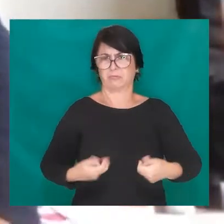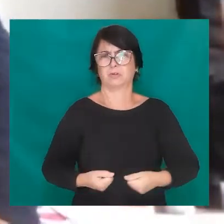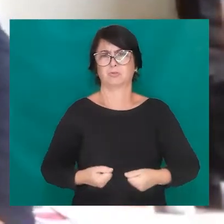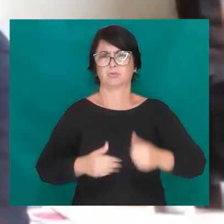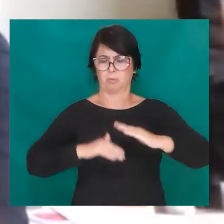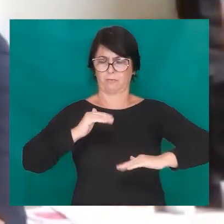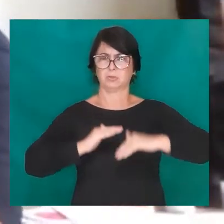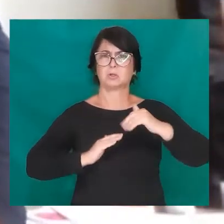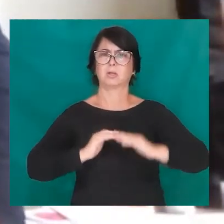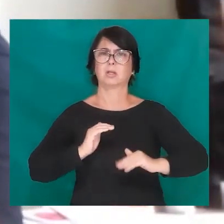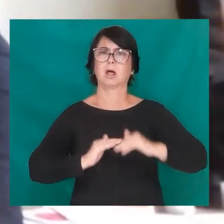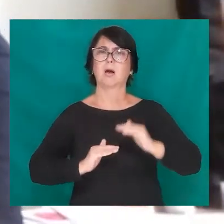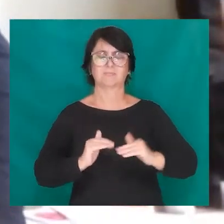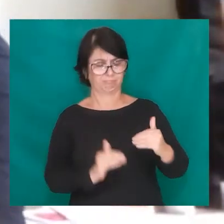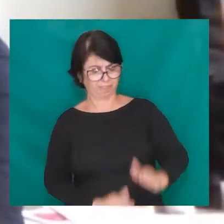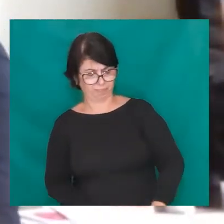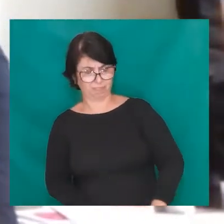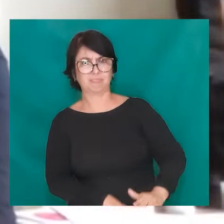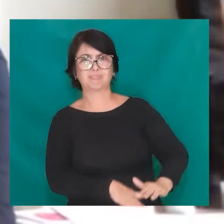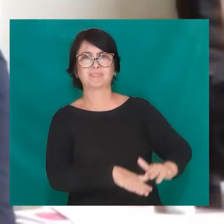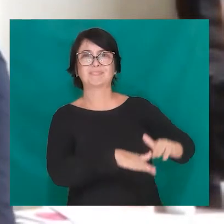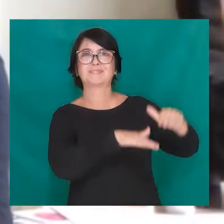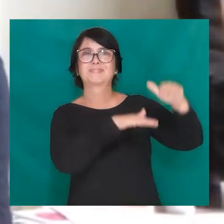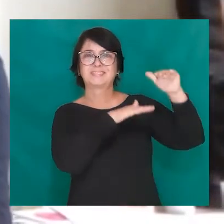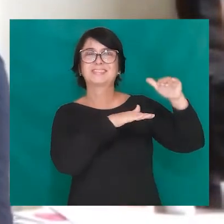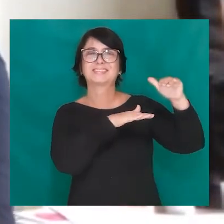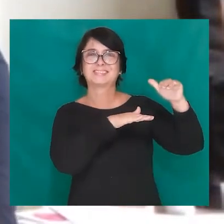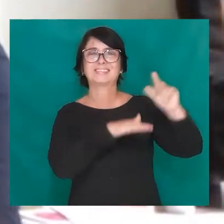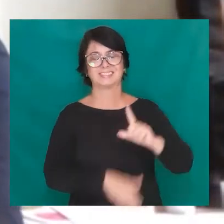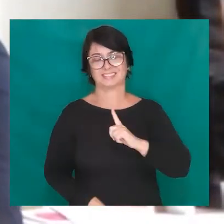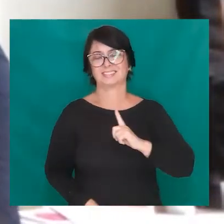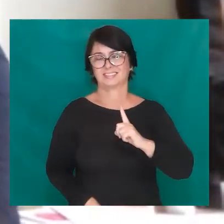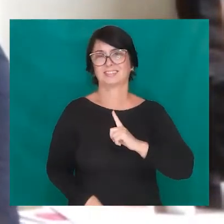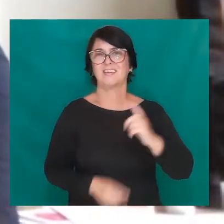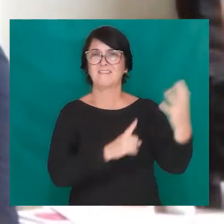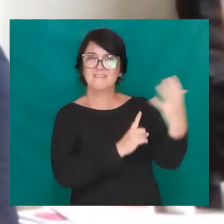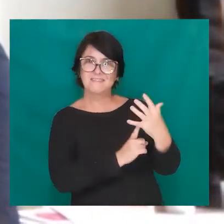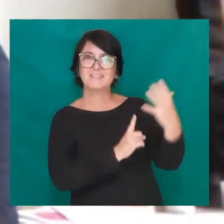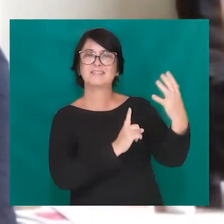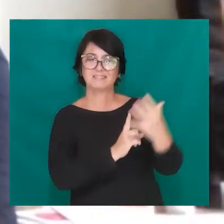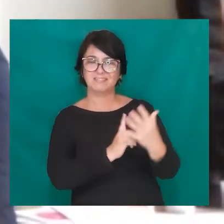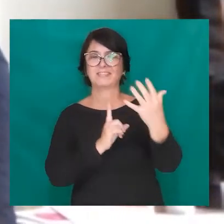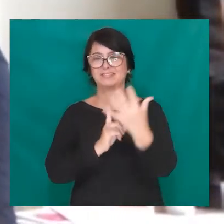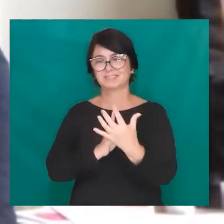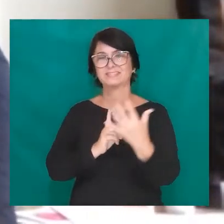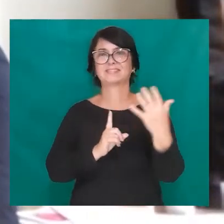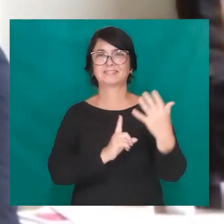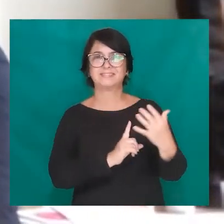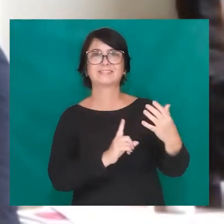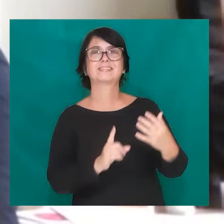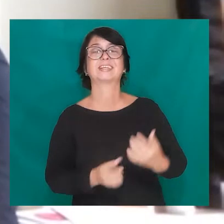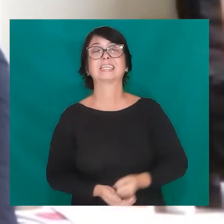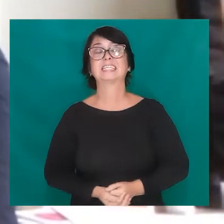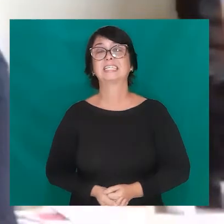iniciação musical, acho que a coisa começa desde criança, entendeu? Iniciação musical, a gente sempre teve grandes mestres, começou com a Adriana